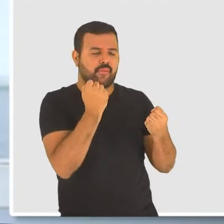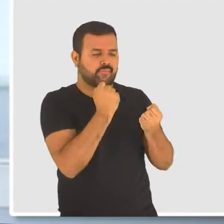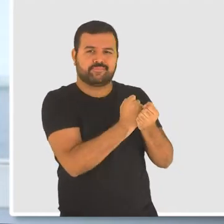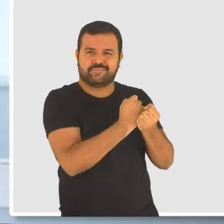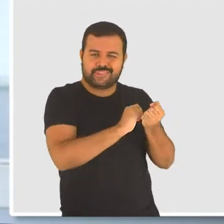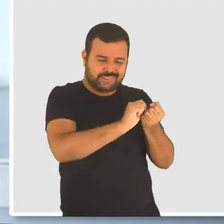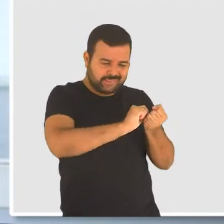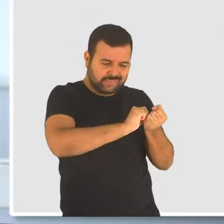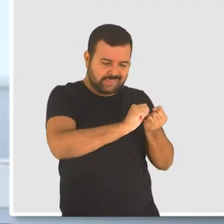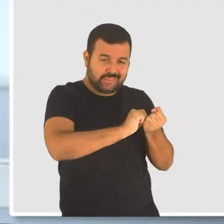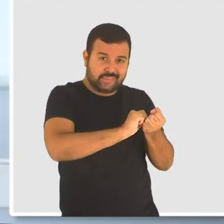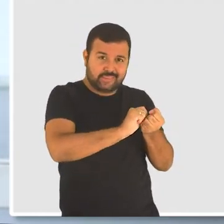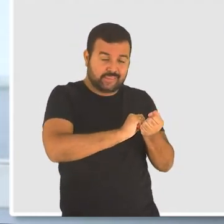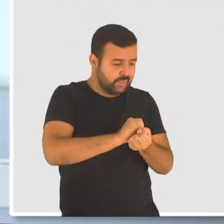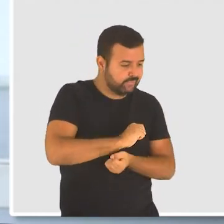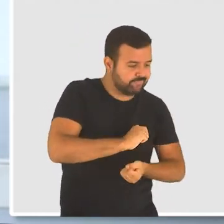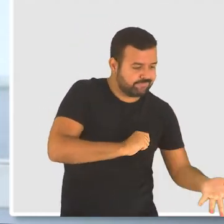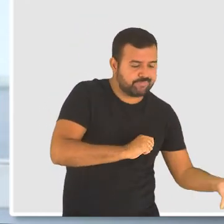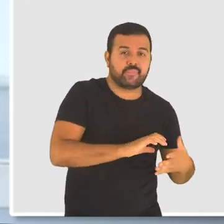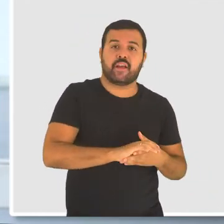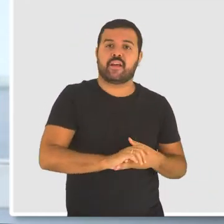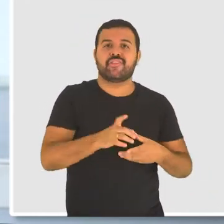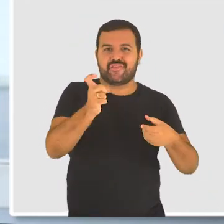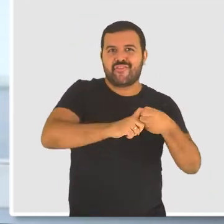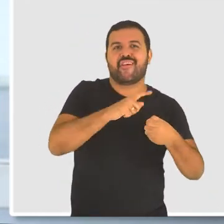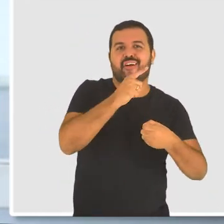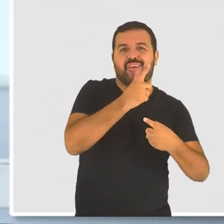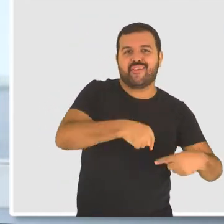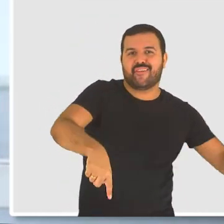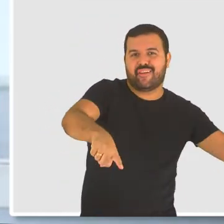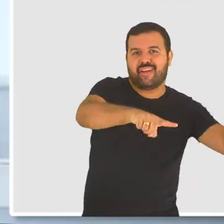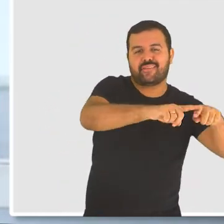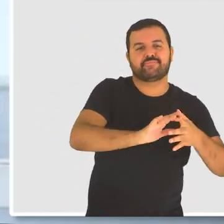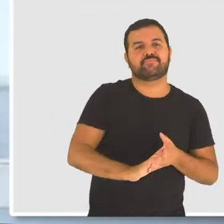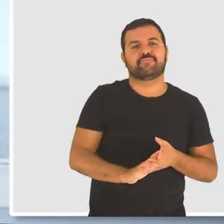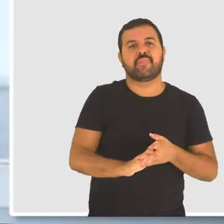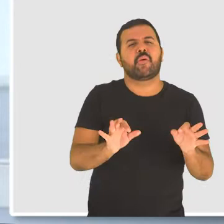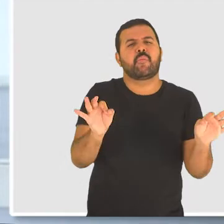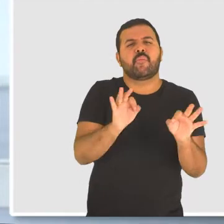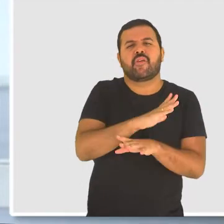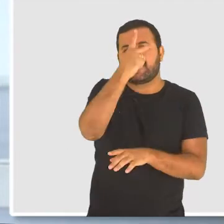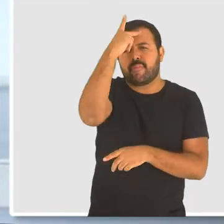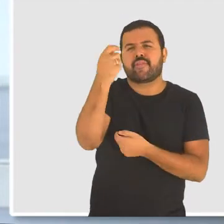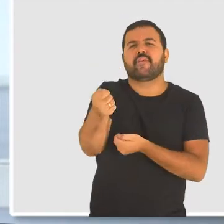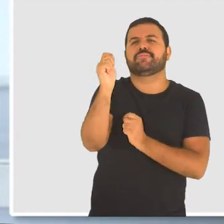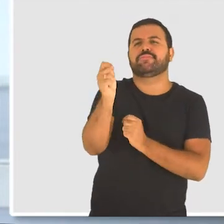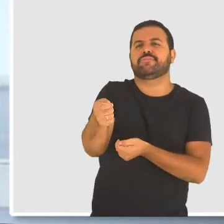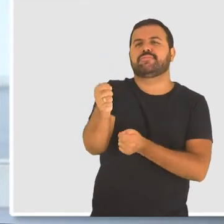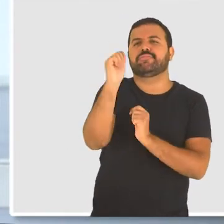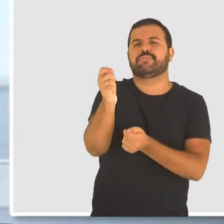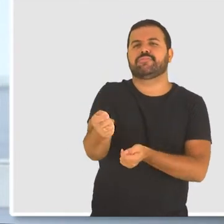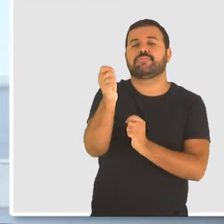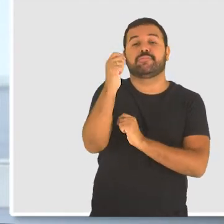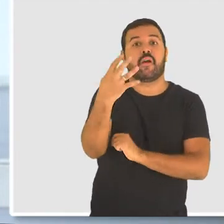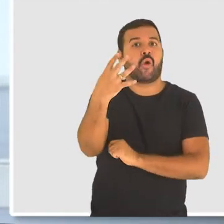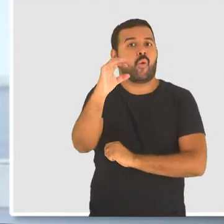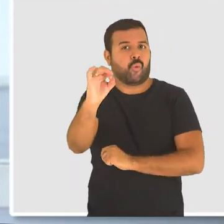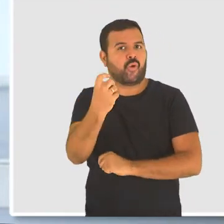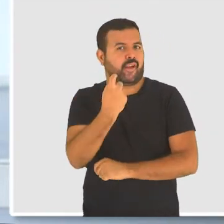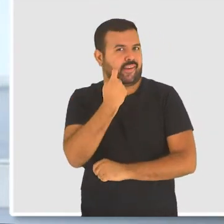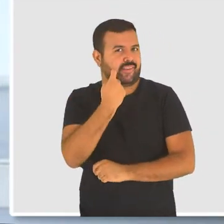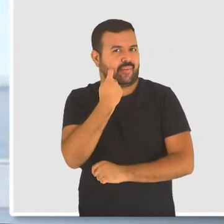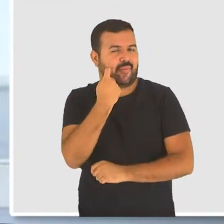dia seguinte, essa pessoa fazia uma nova coleta de peixes do lago e nessa nova